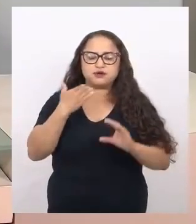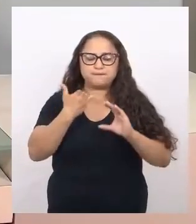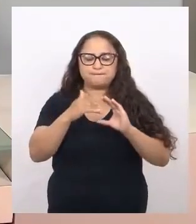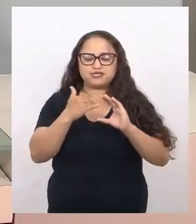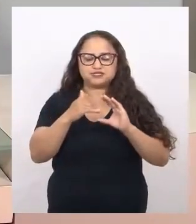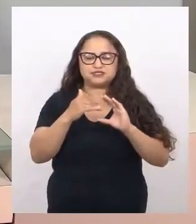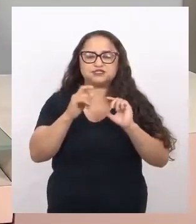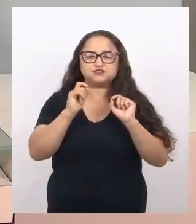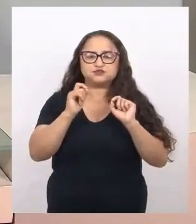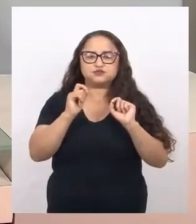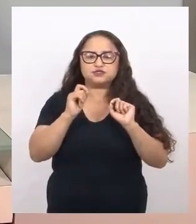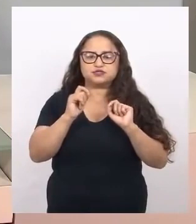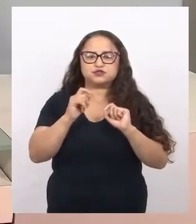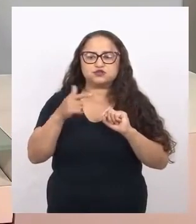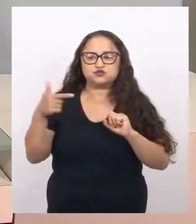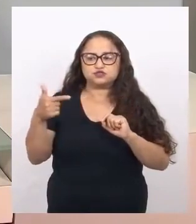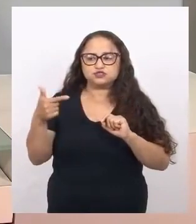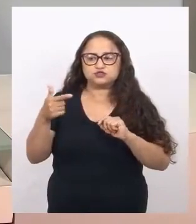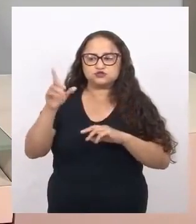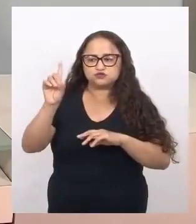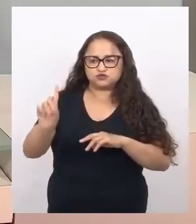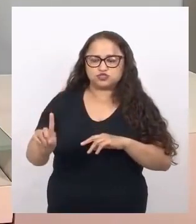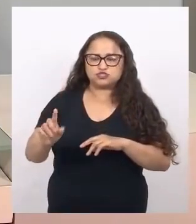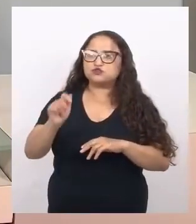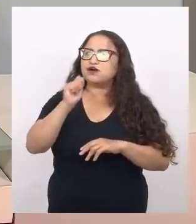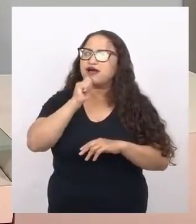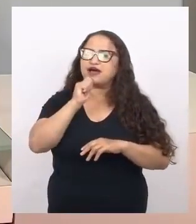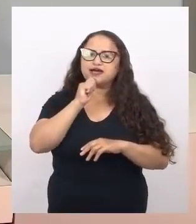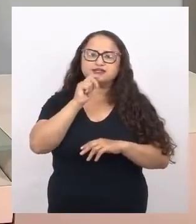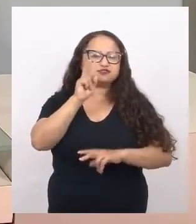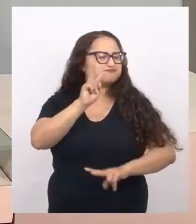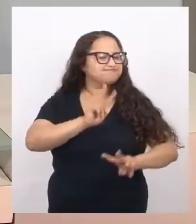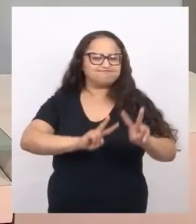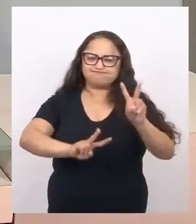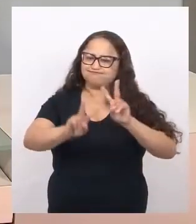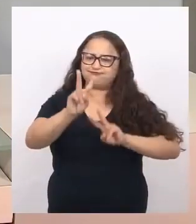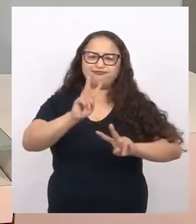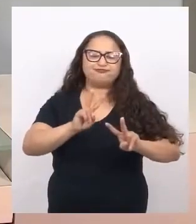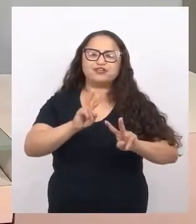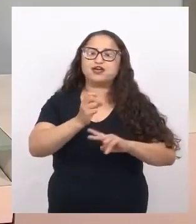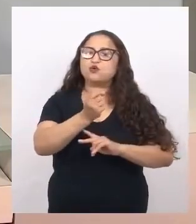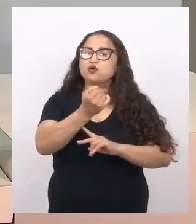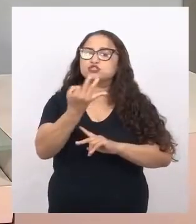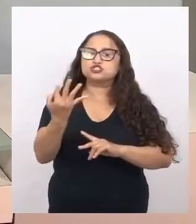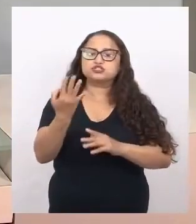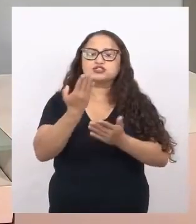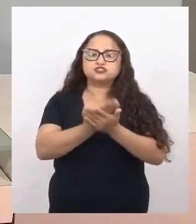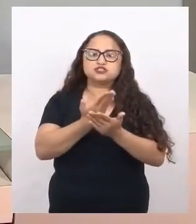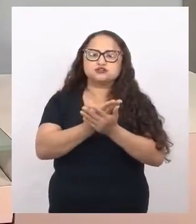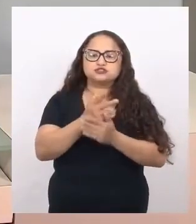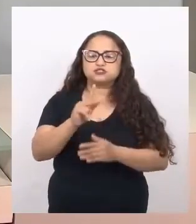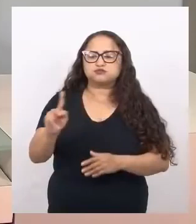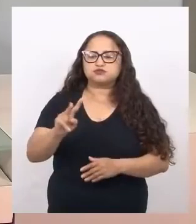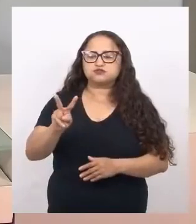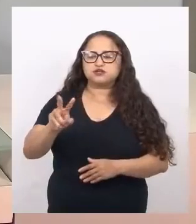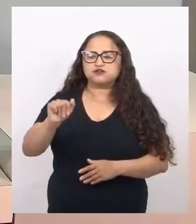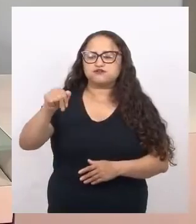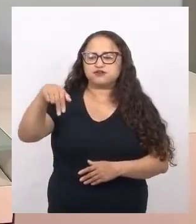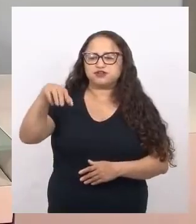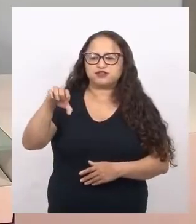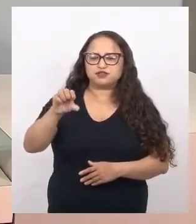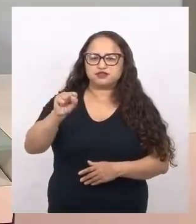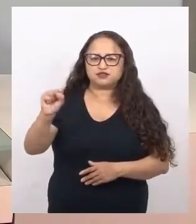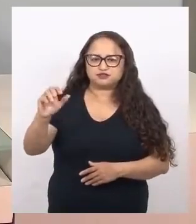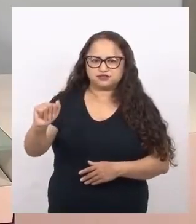que o vice-diretor ainda não consegue visualizar a conferência do saldo. A professora Vanessa falou: professora,